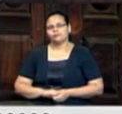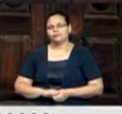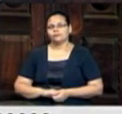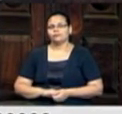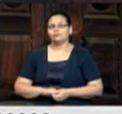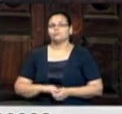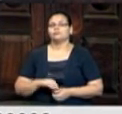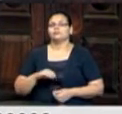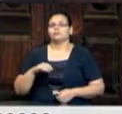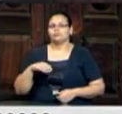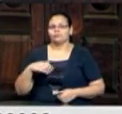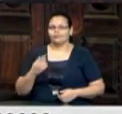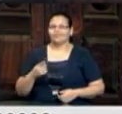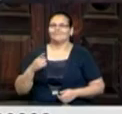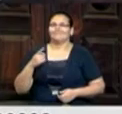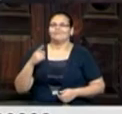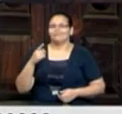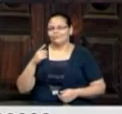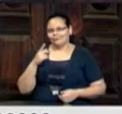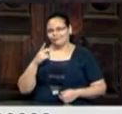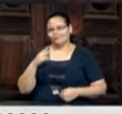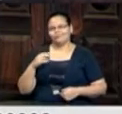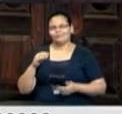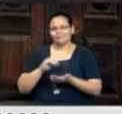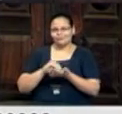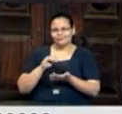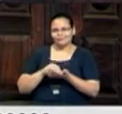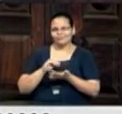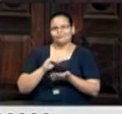O lado perverso e desumano